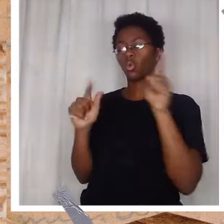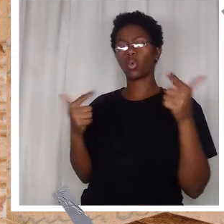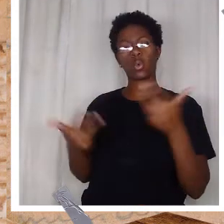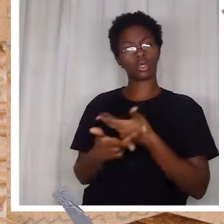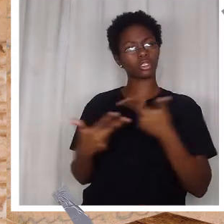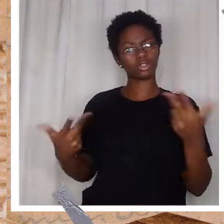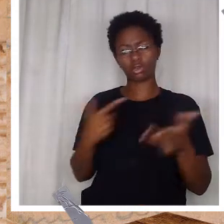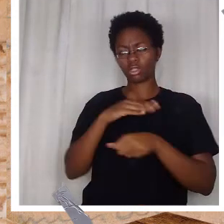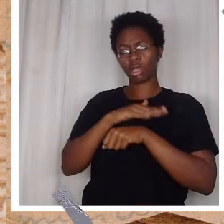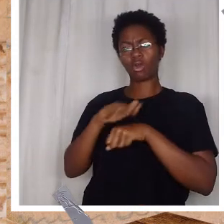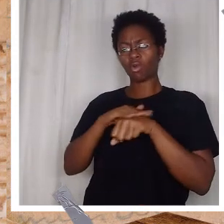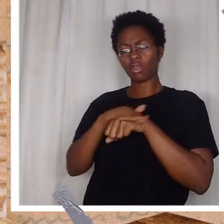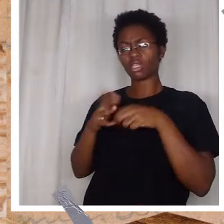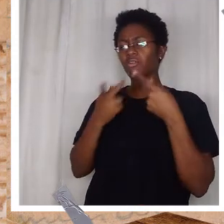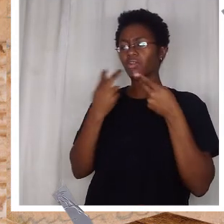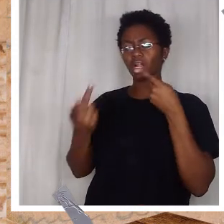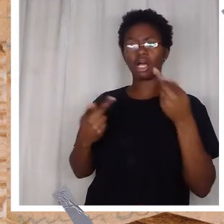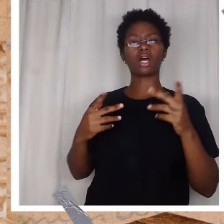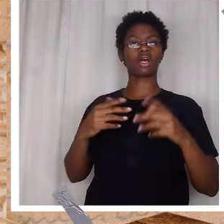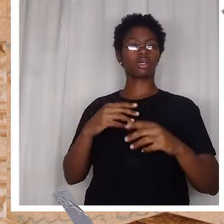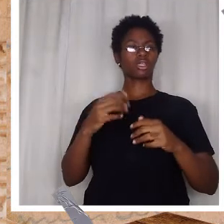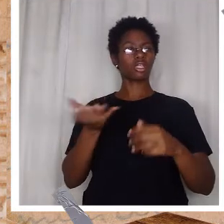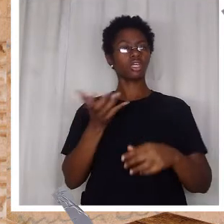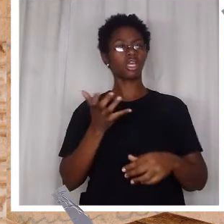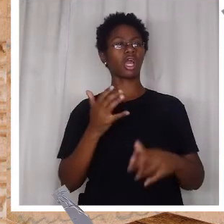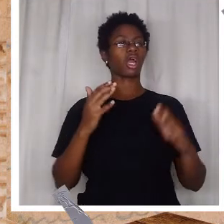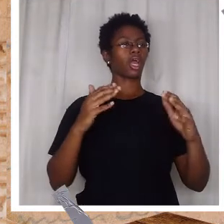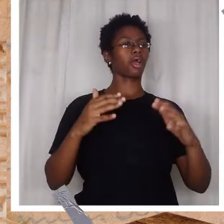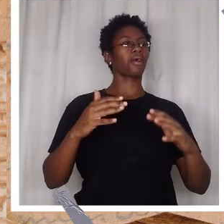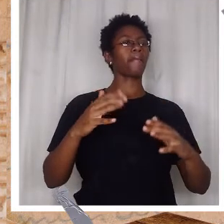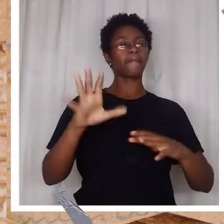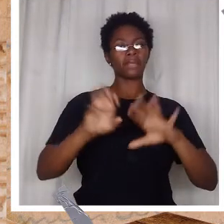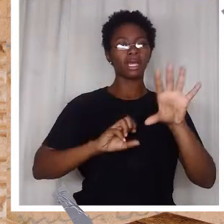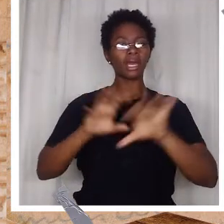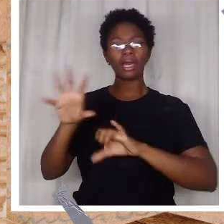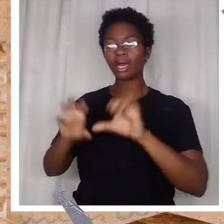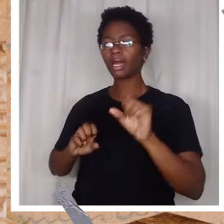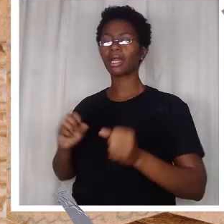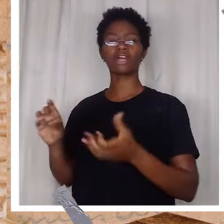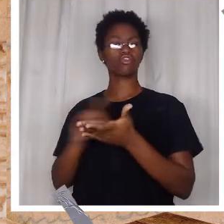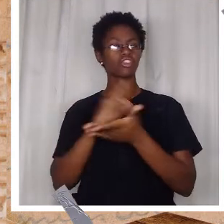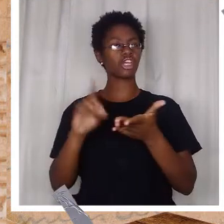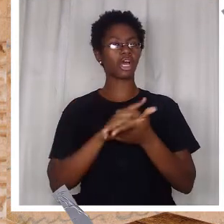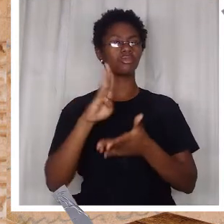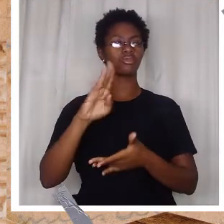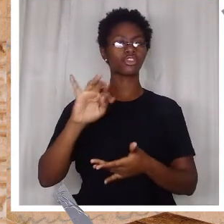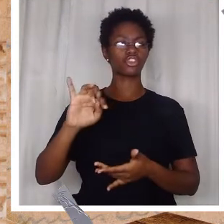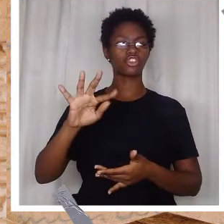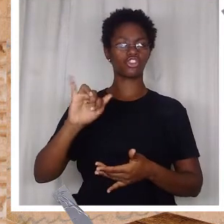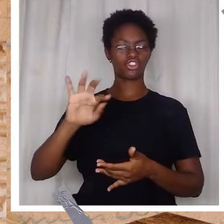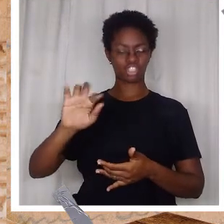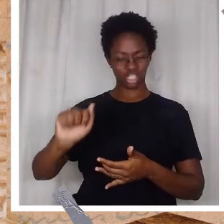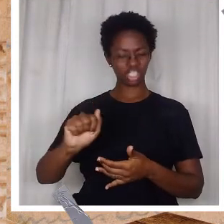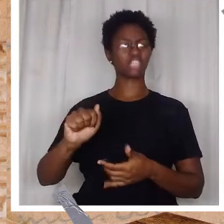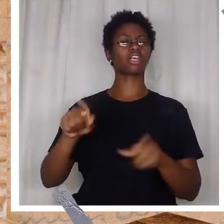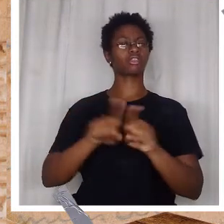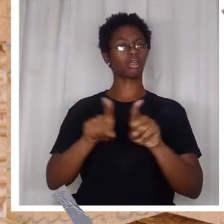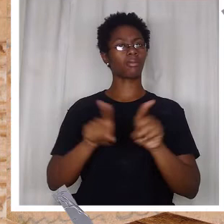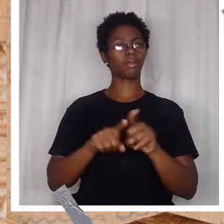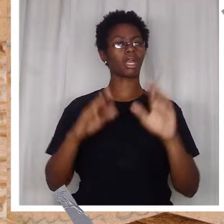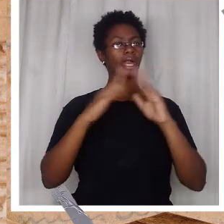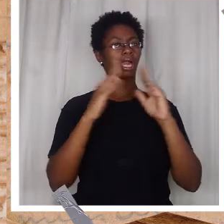que pegasse Casa de Alvenaria, que pegasse Provérbios, que pegasse o Diário de Betita. E aí, numa reunião mesmo